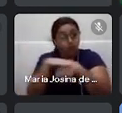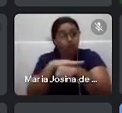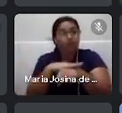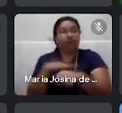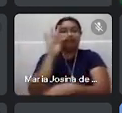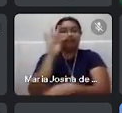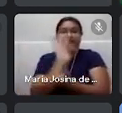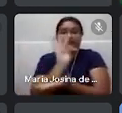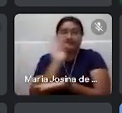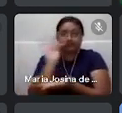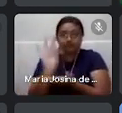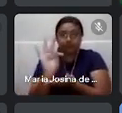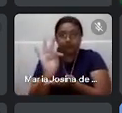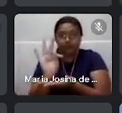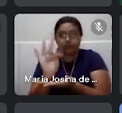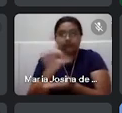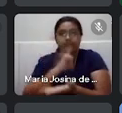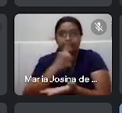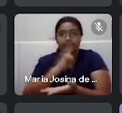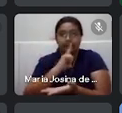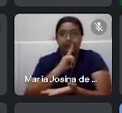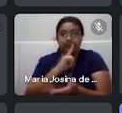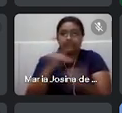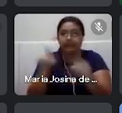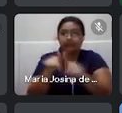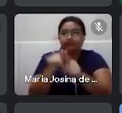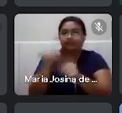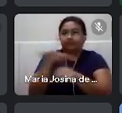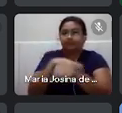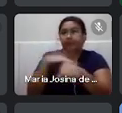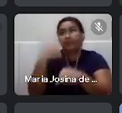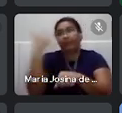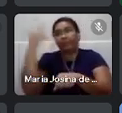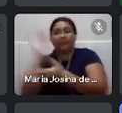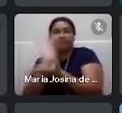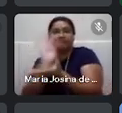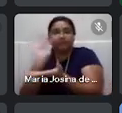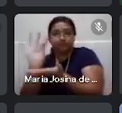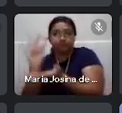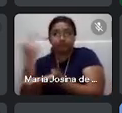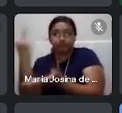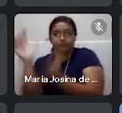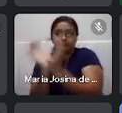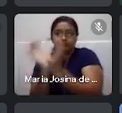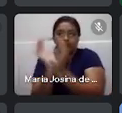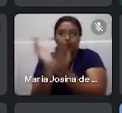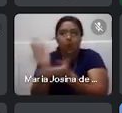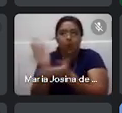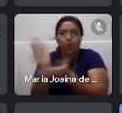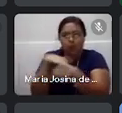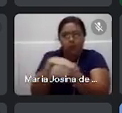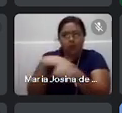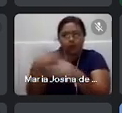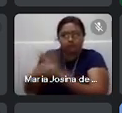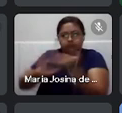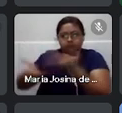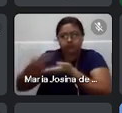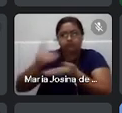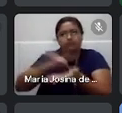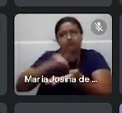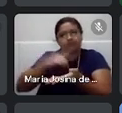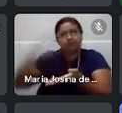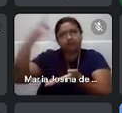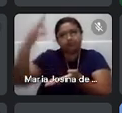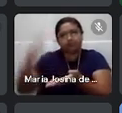peça para ele entrar em contato com os tutores dos outros grupos, para eles se conversarem e entrarem num